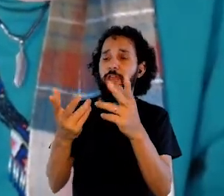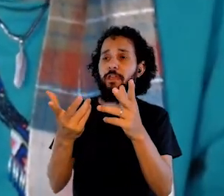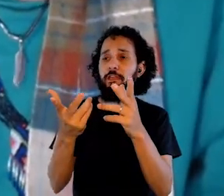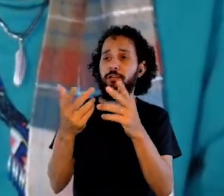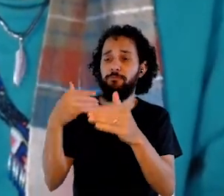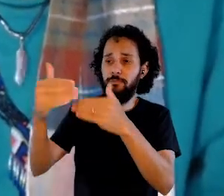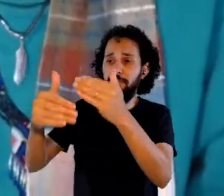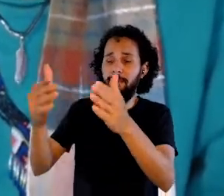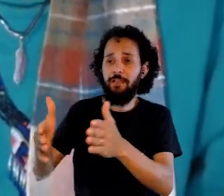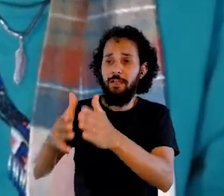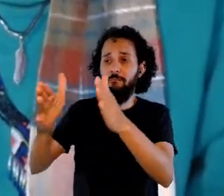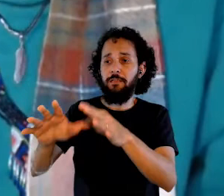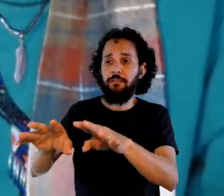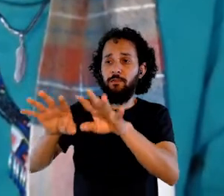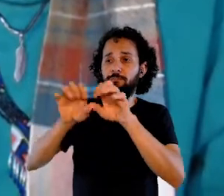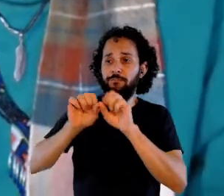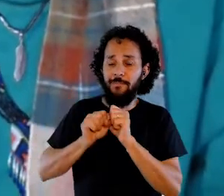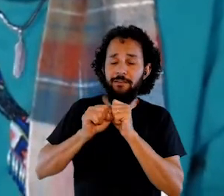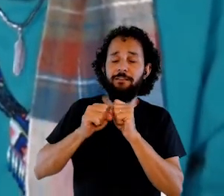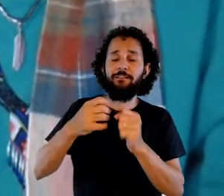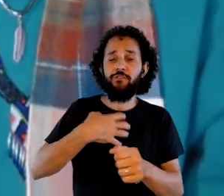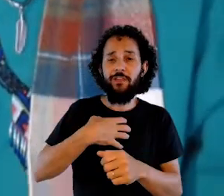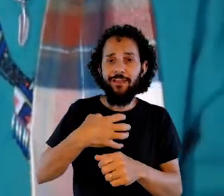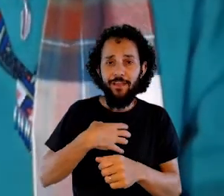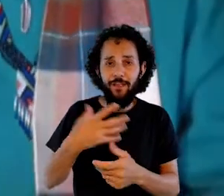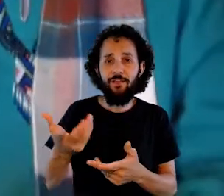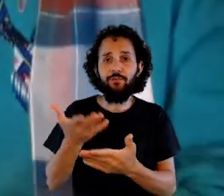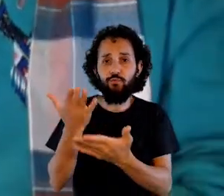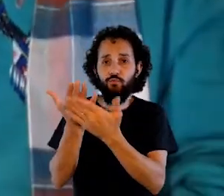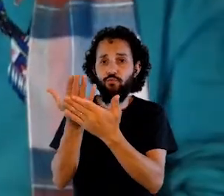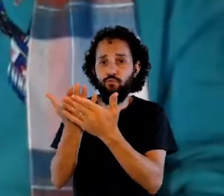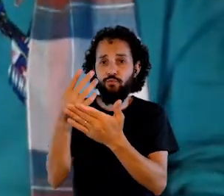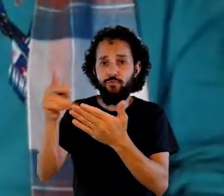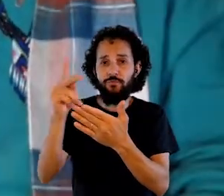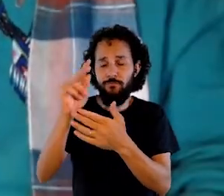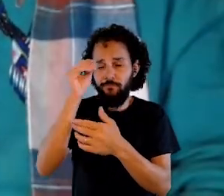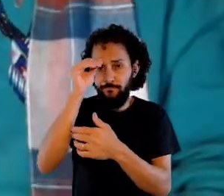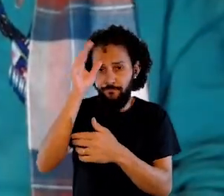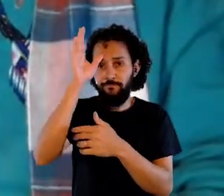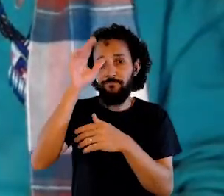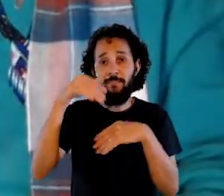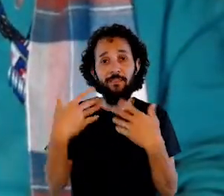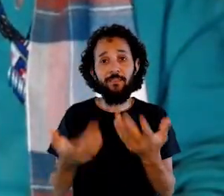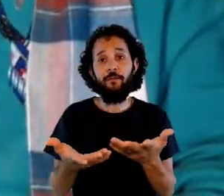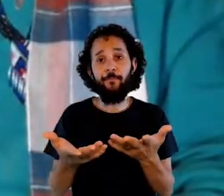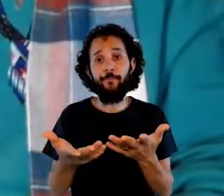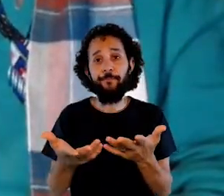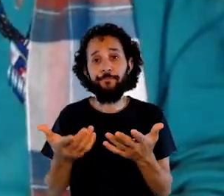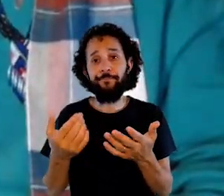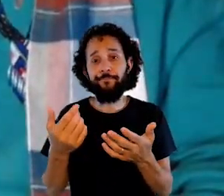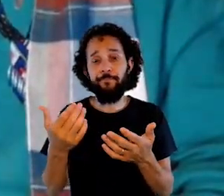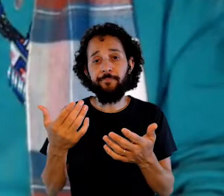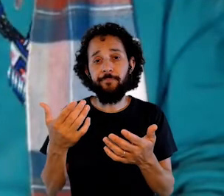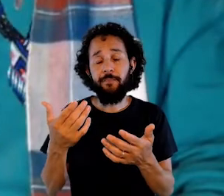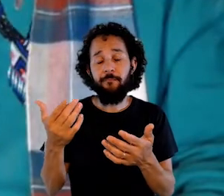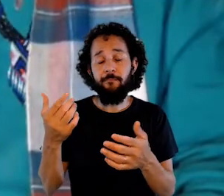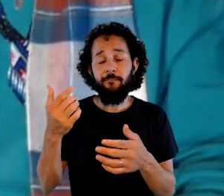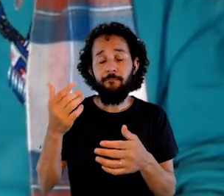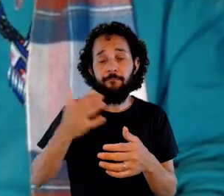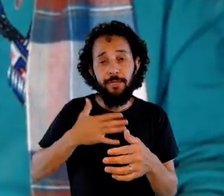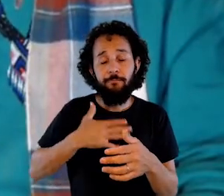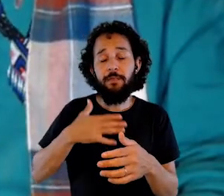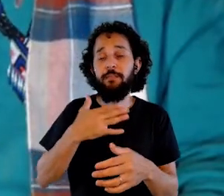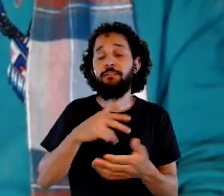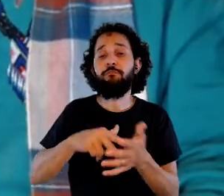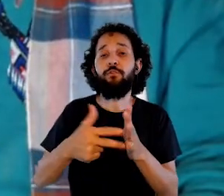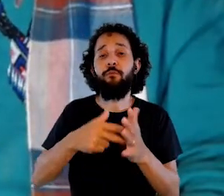palavra, né, no seu estudo, no seu autoconhecimento. Então, para mim, realmente é um prazer, e por conta disso, esse